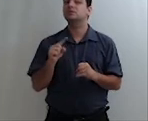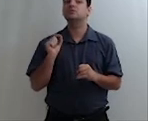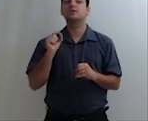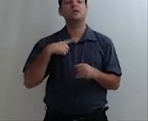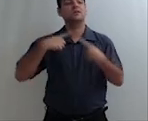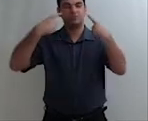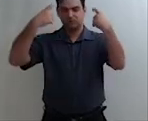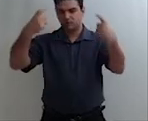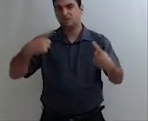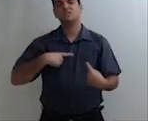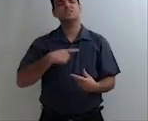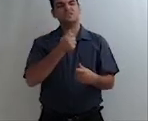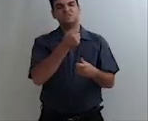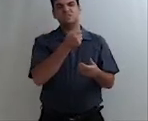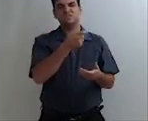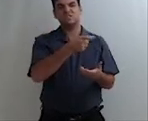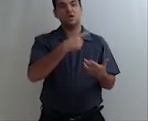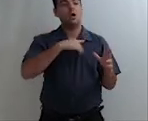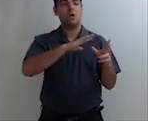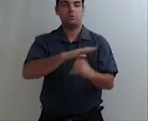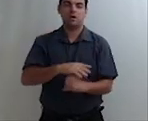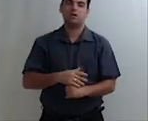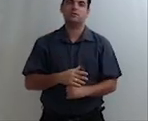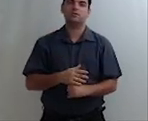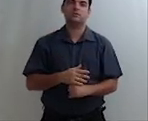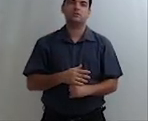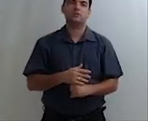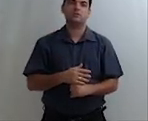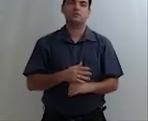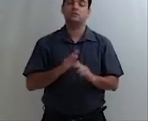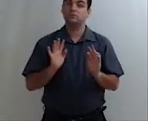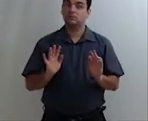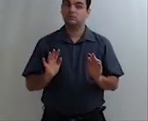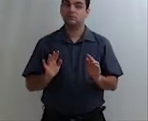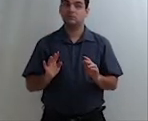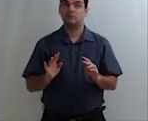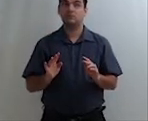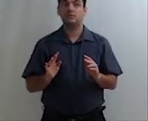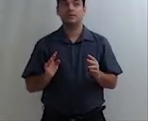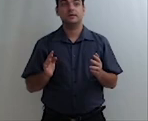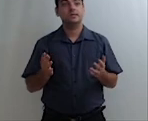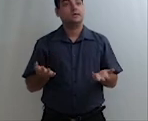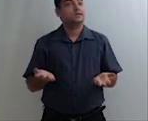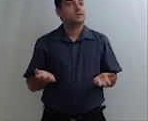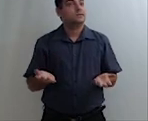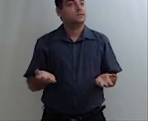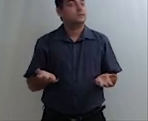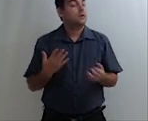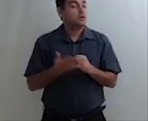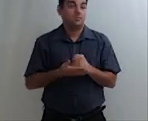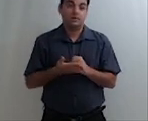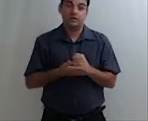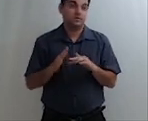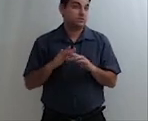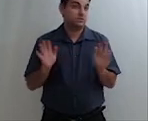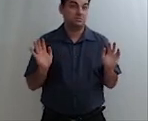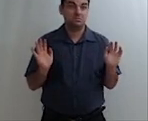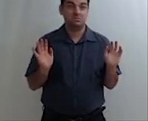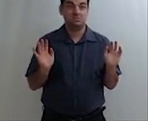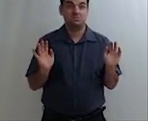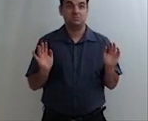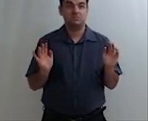e grave ameaça subtraíram bens da vítima Então essa esse é o fundamento que depois tem